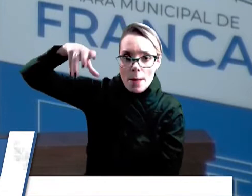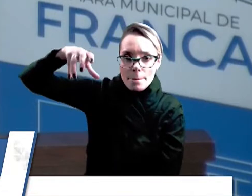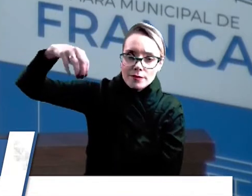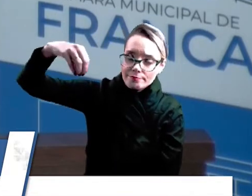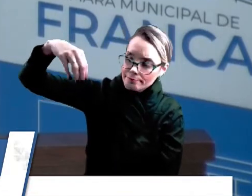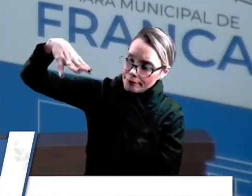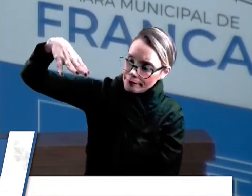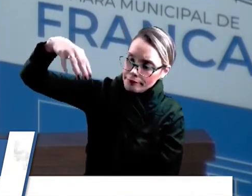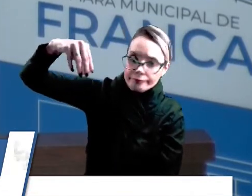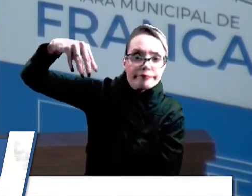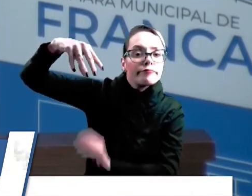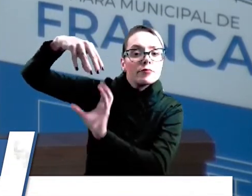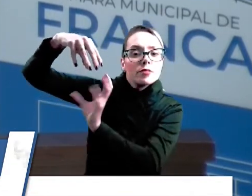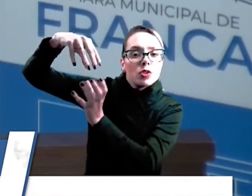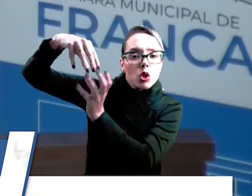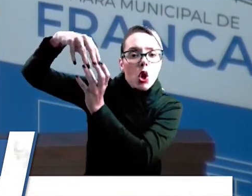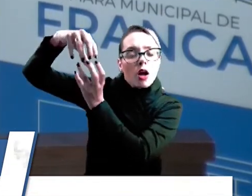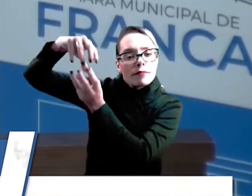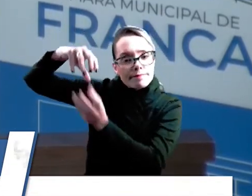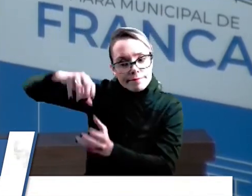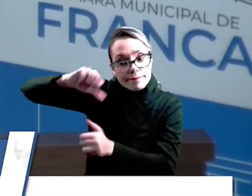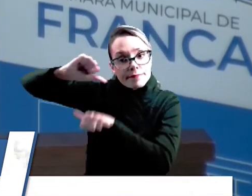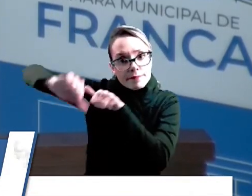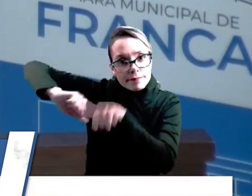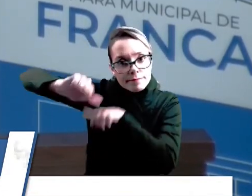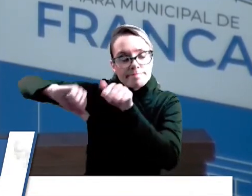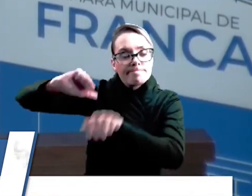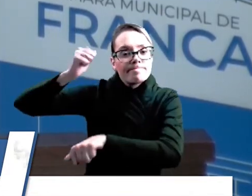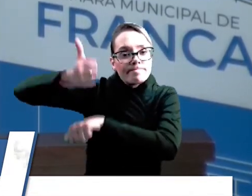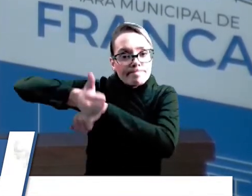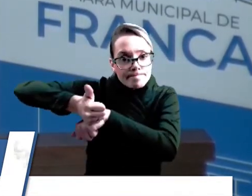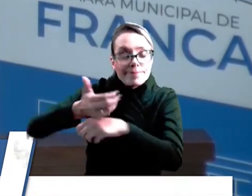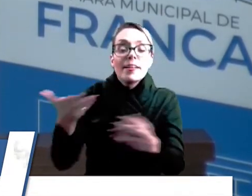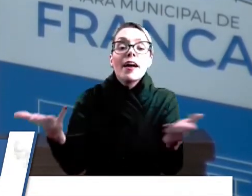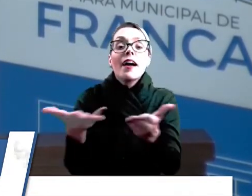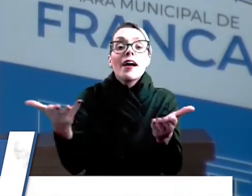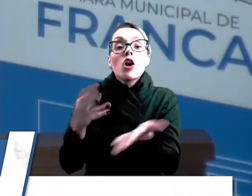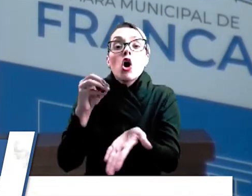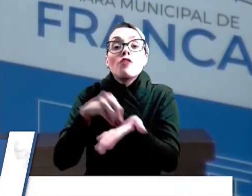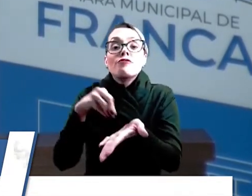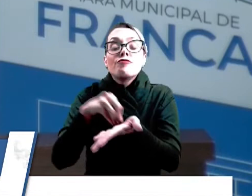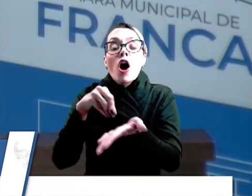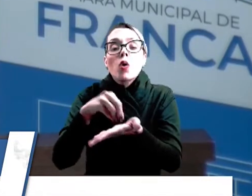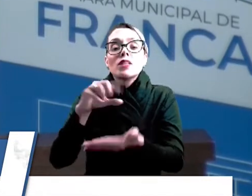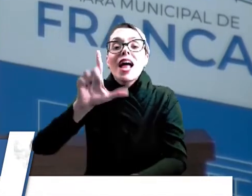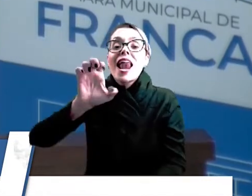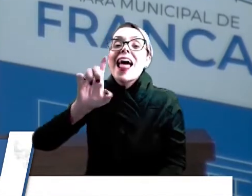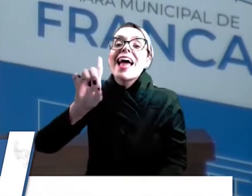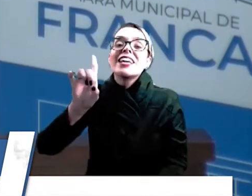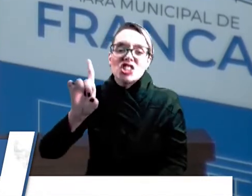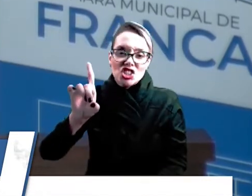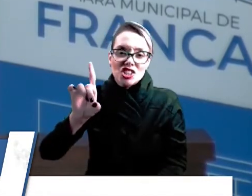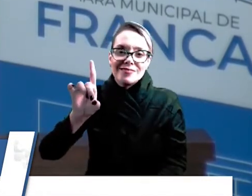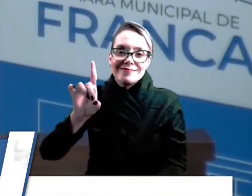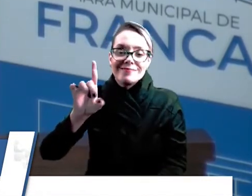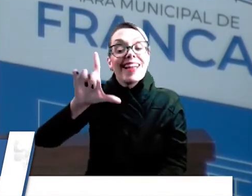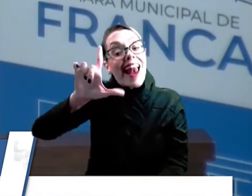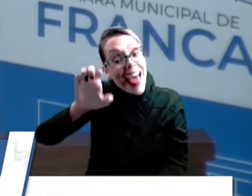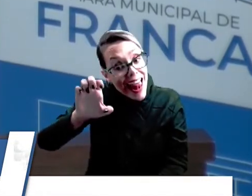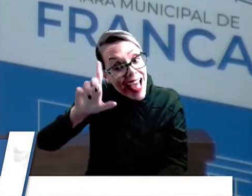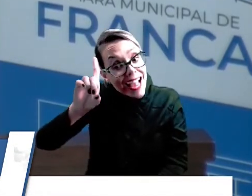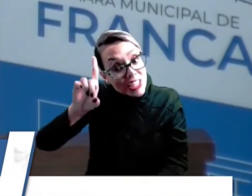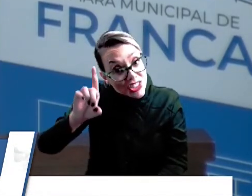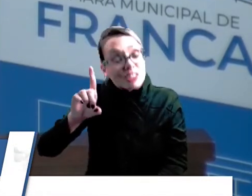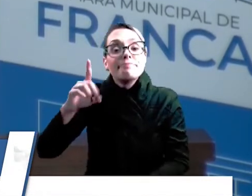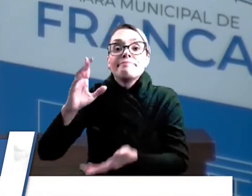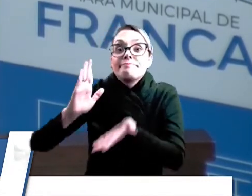feito. Agora está faltando a lâmpada de LED. E há uma cobrança insistente. Nem sempre